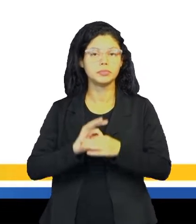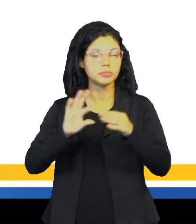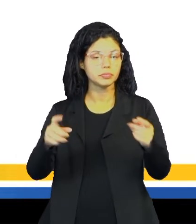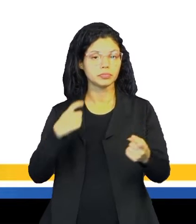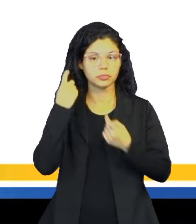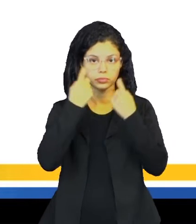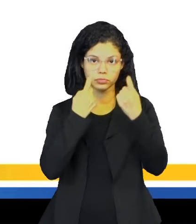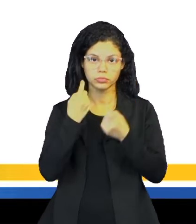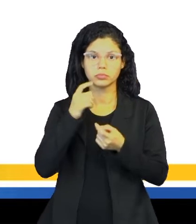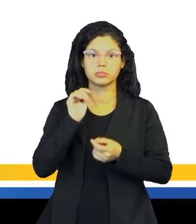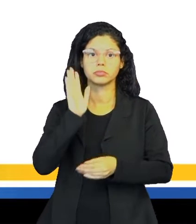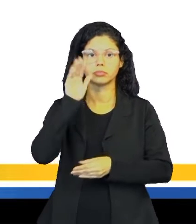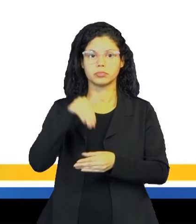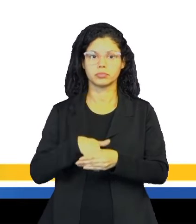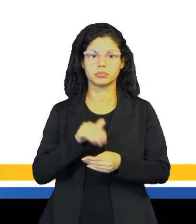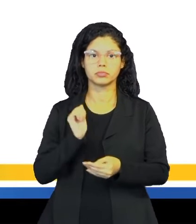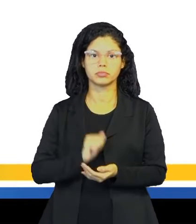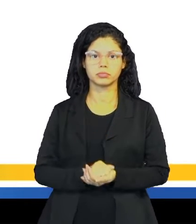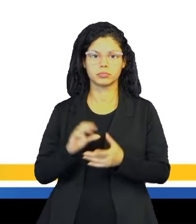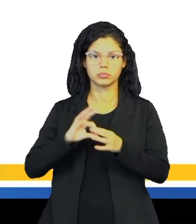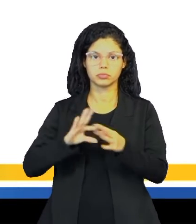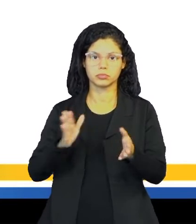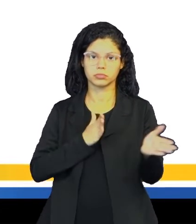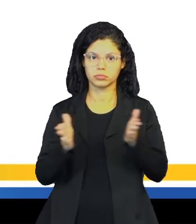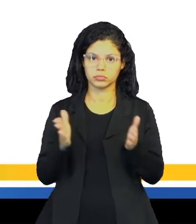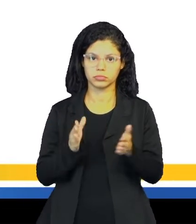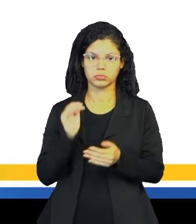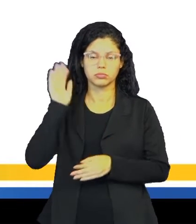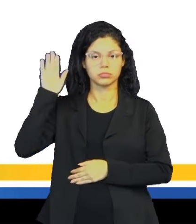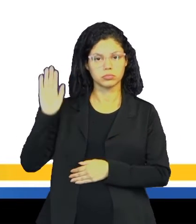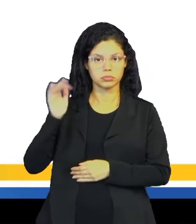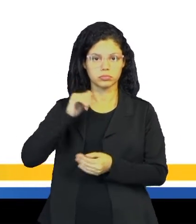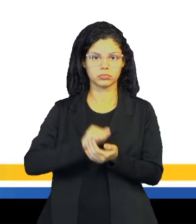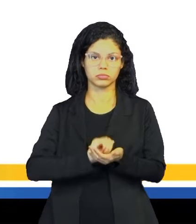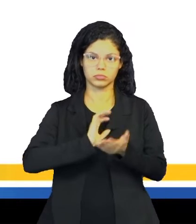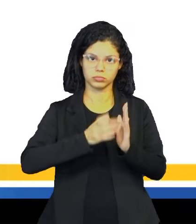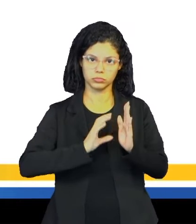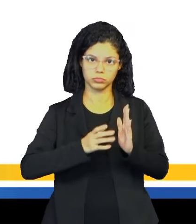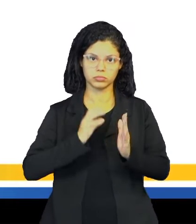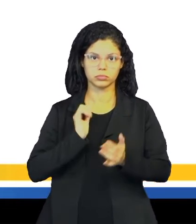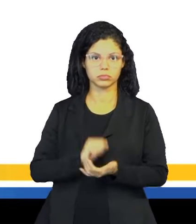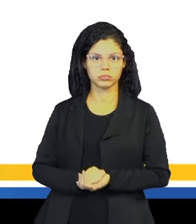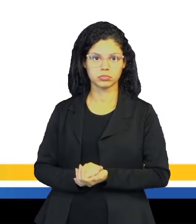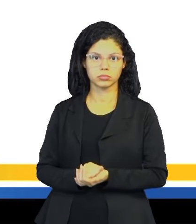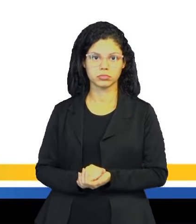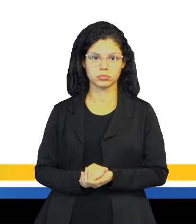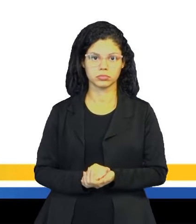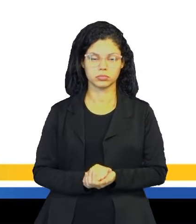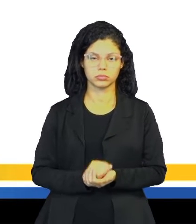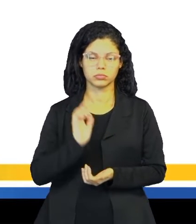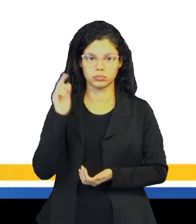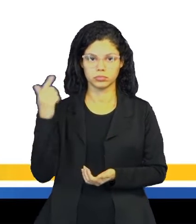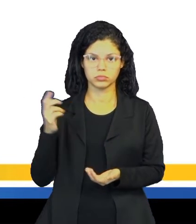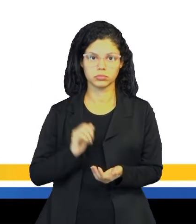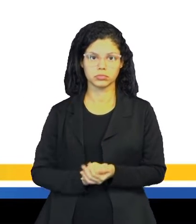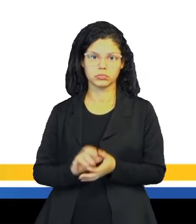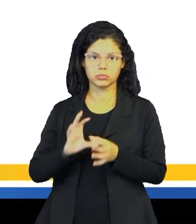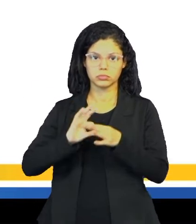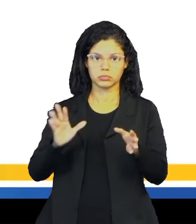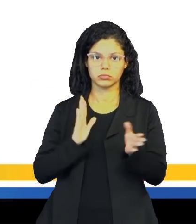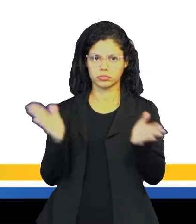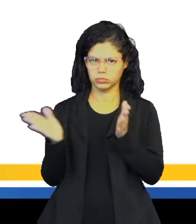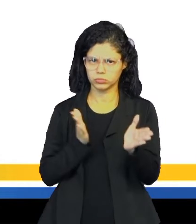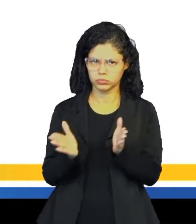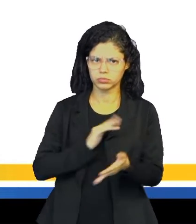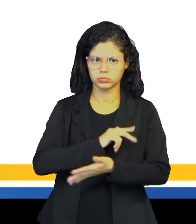a livre expressão do eleitor, a liberdade de associação, voluntária, partidária, etc.